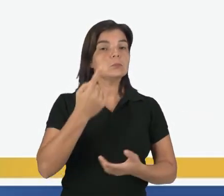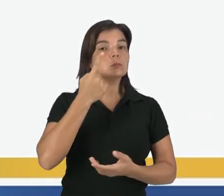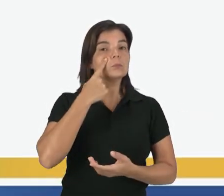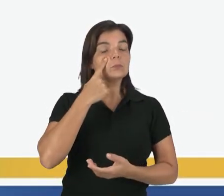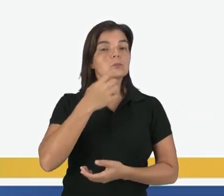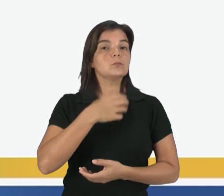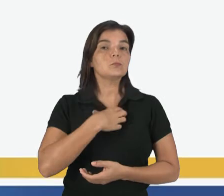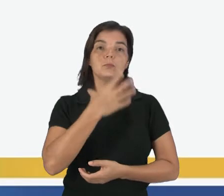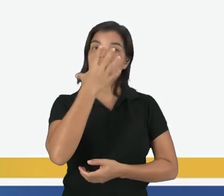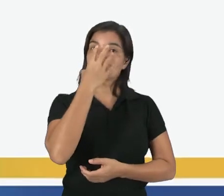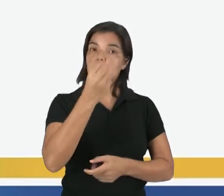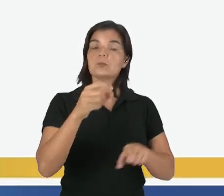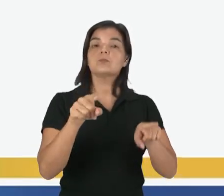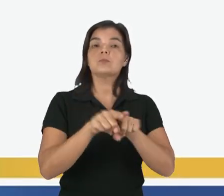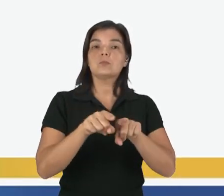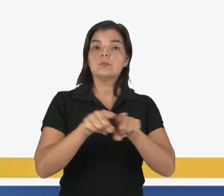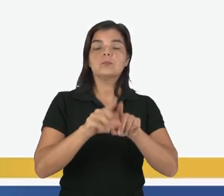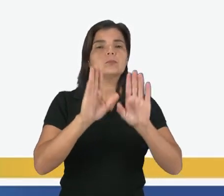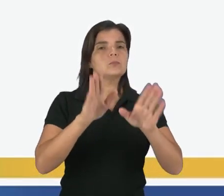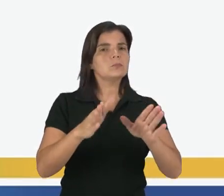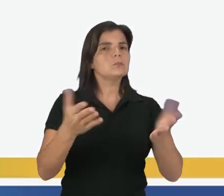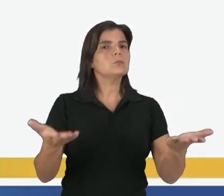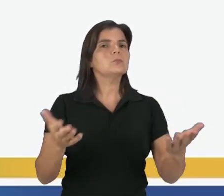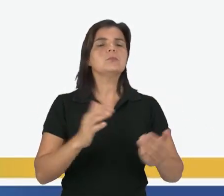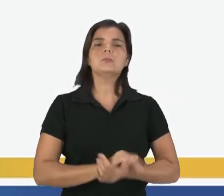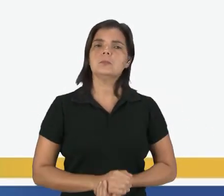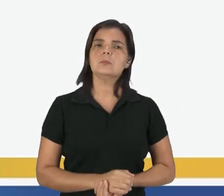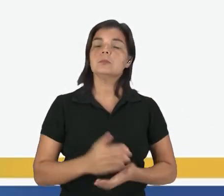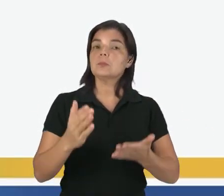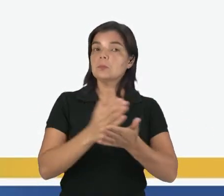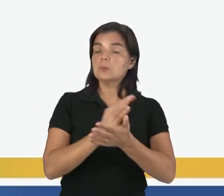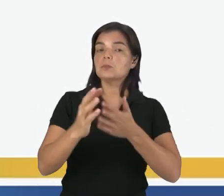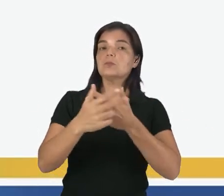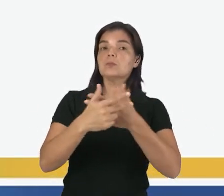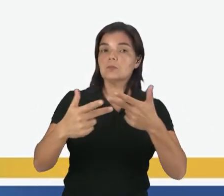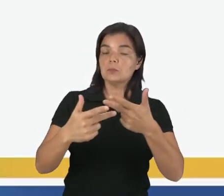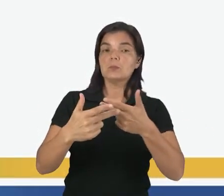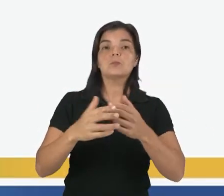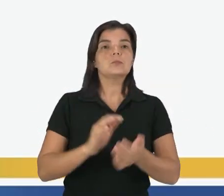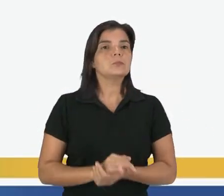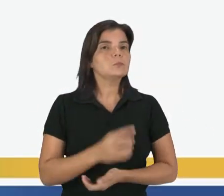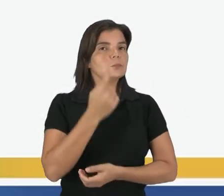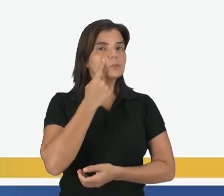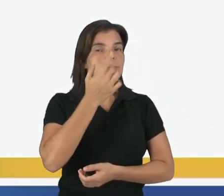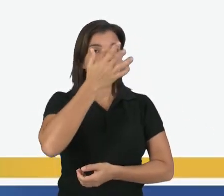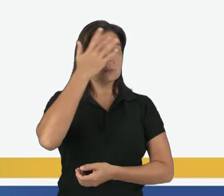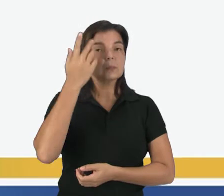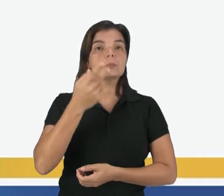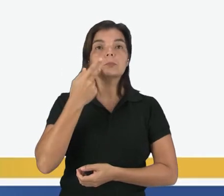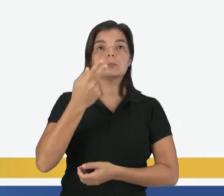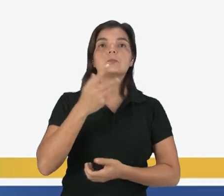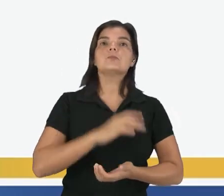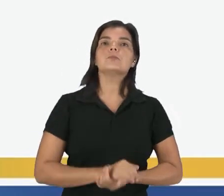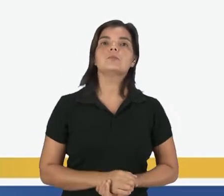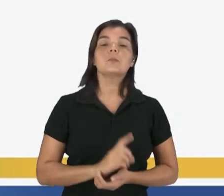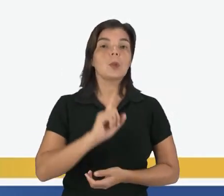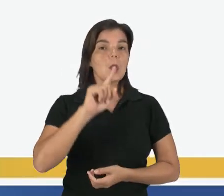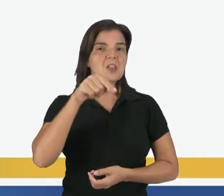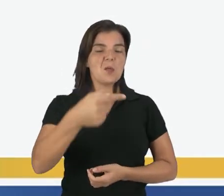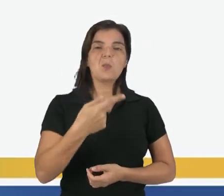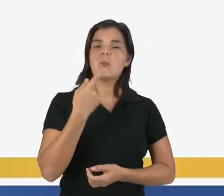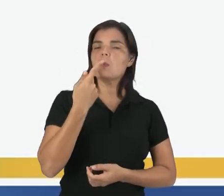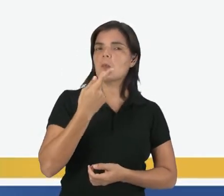estilo das fotos, já determinaram algumas coisas sobre ele. Olhem o que as pessoas comentam.